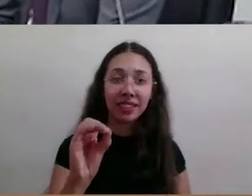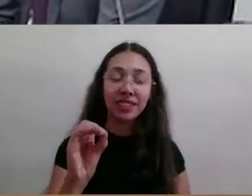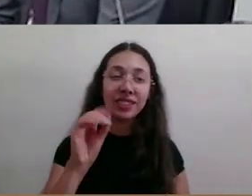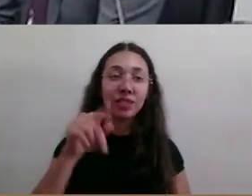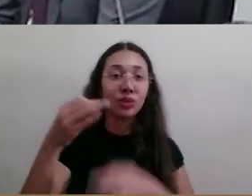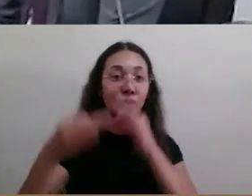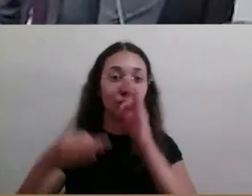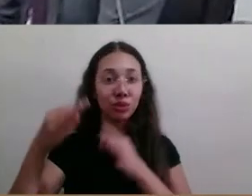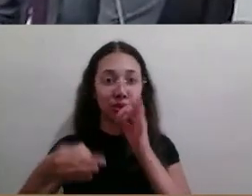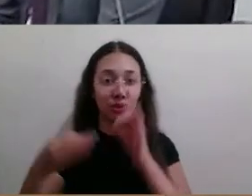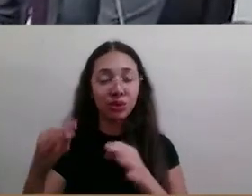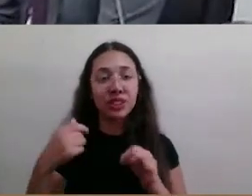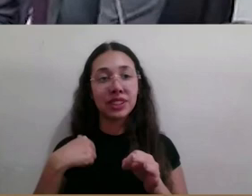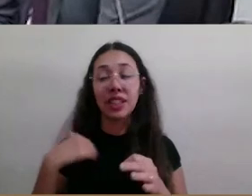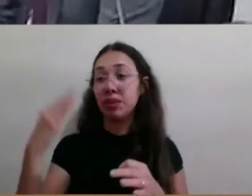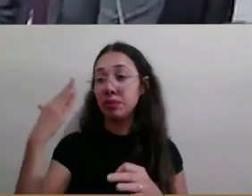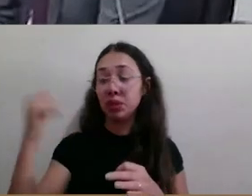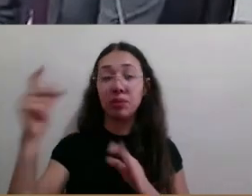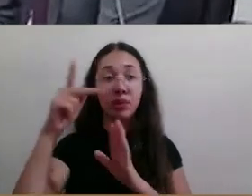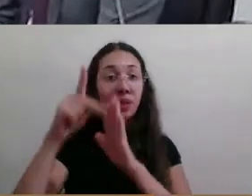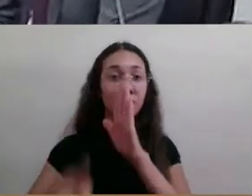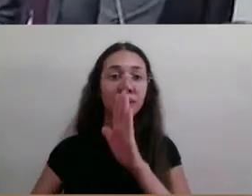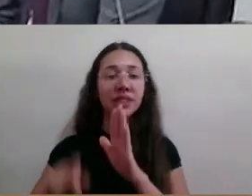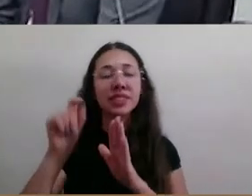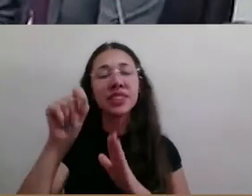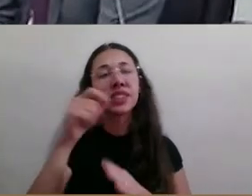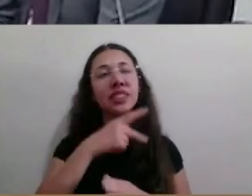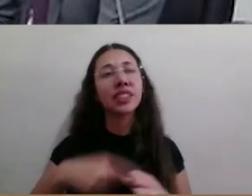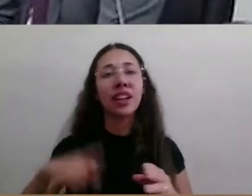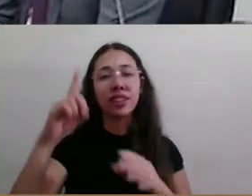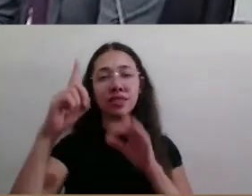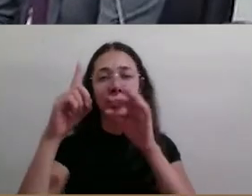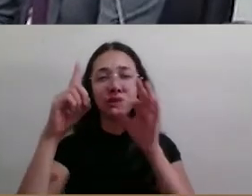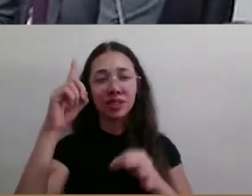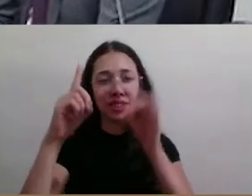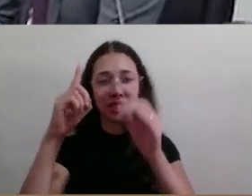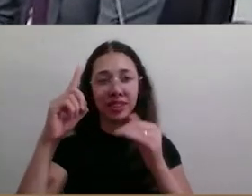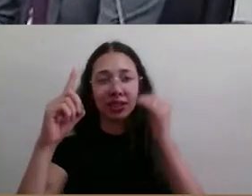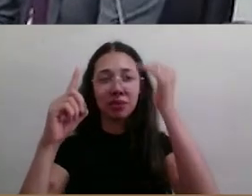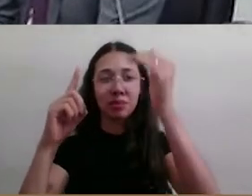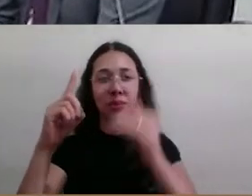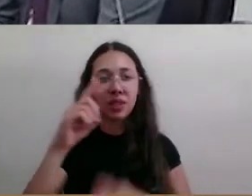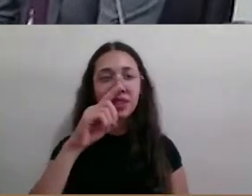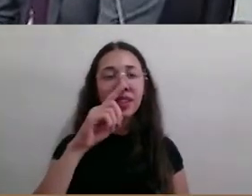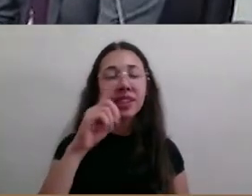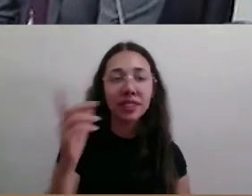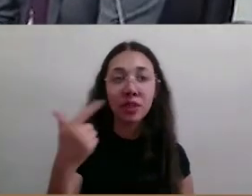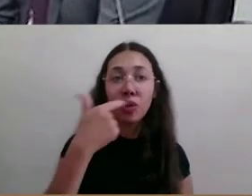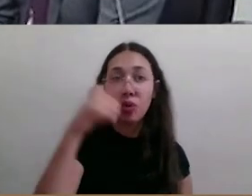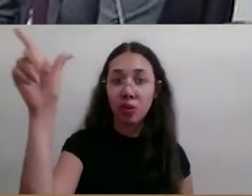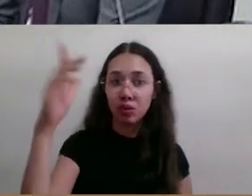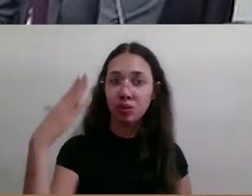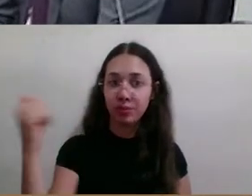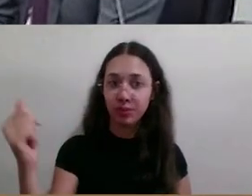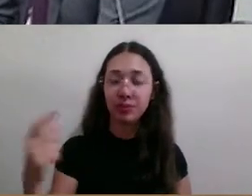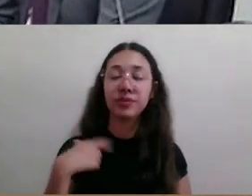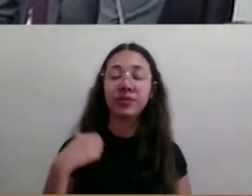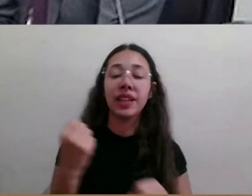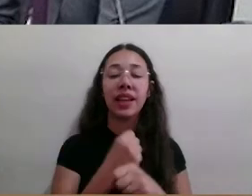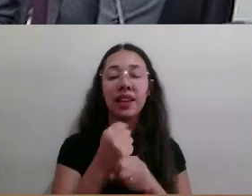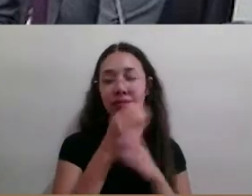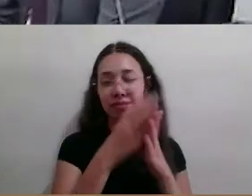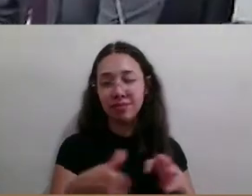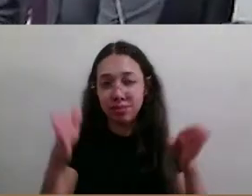convocada na presidência do doutor desembargador Newton de Luca. Então, nesse período de 10 anos, claro, as